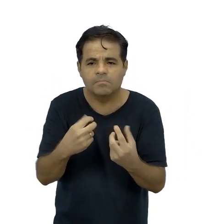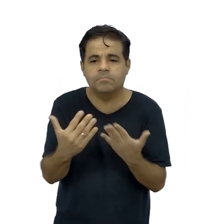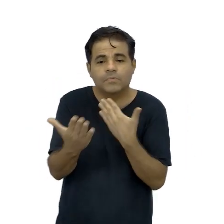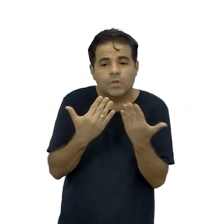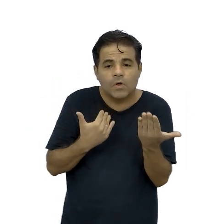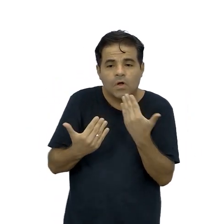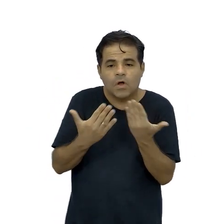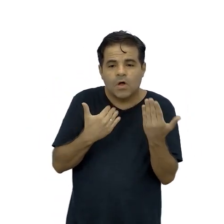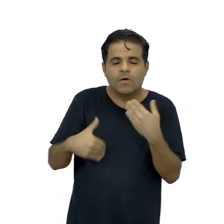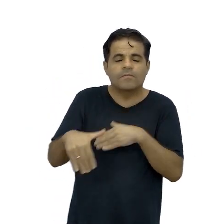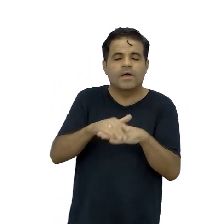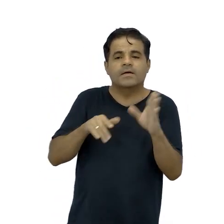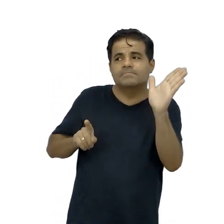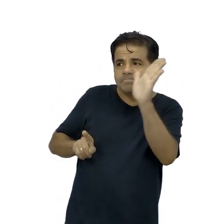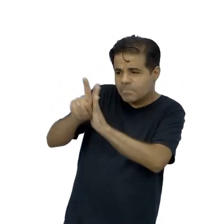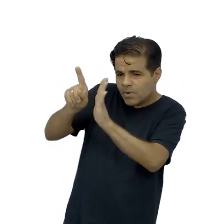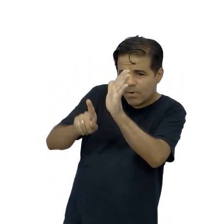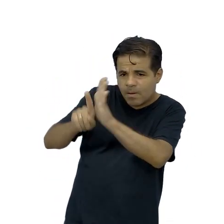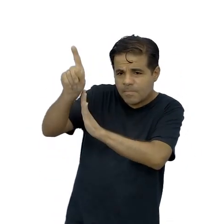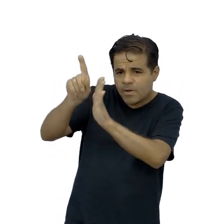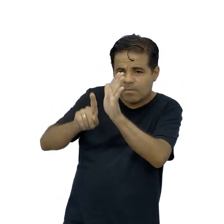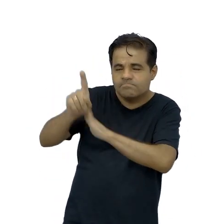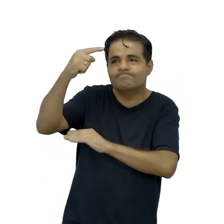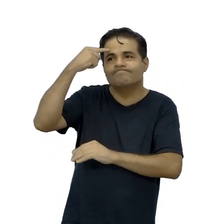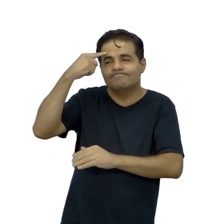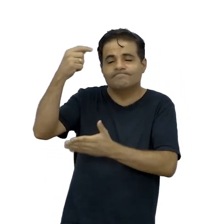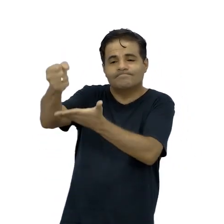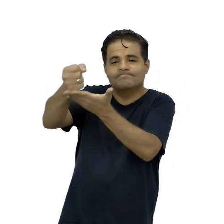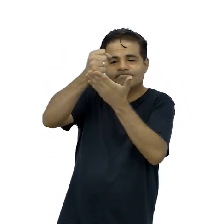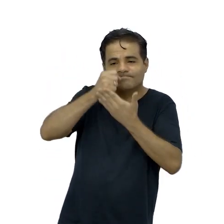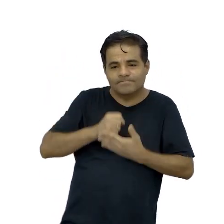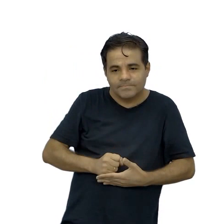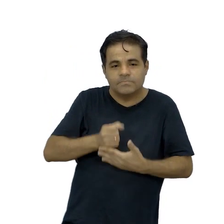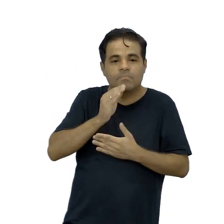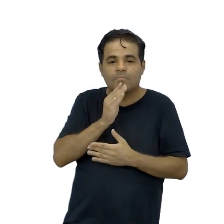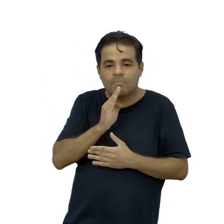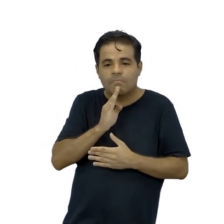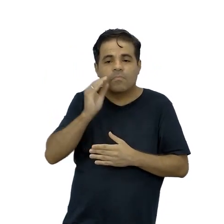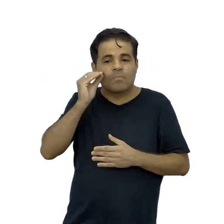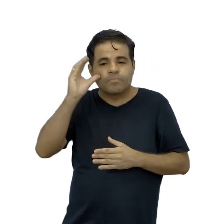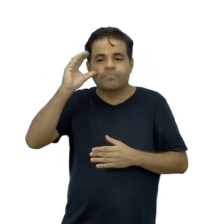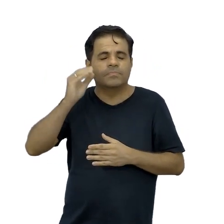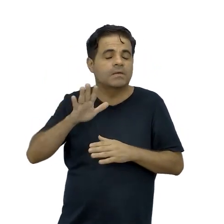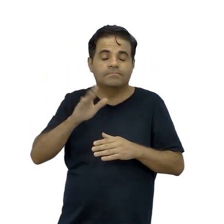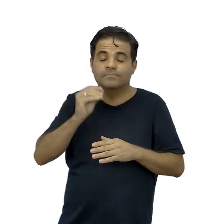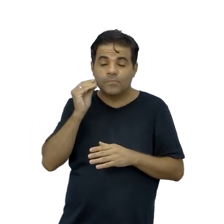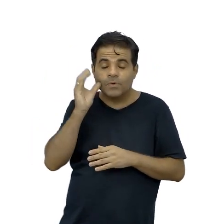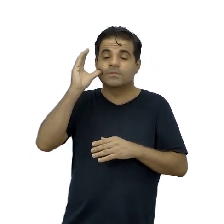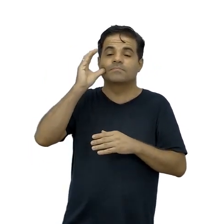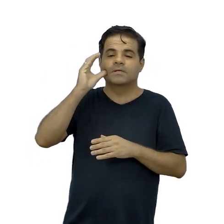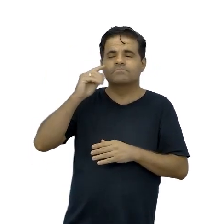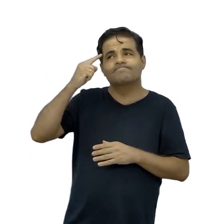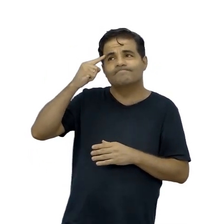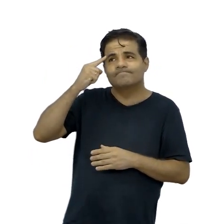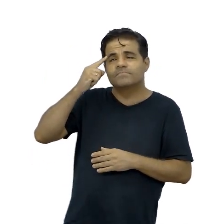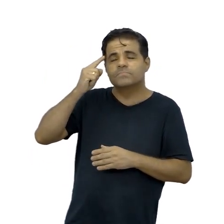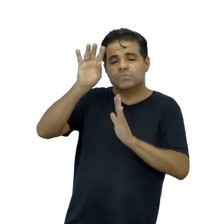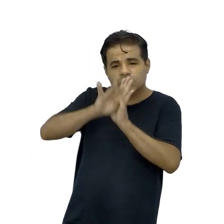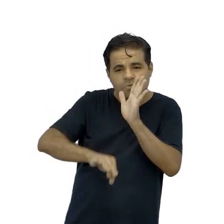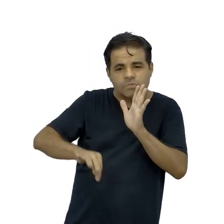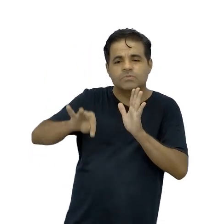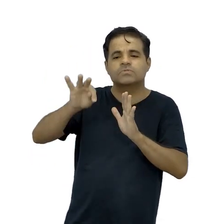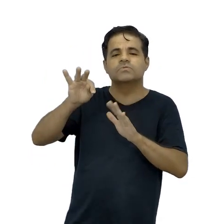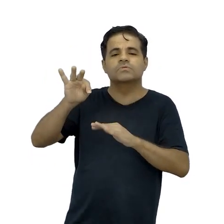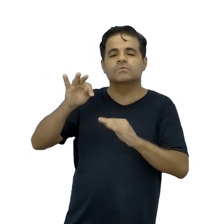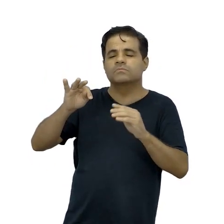de questionamentos, buscando trazer do aluno alguns conhecimentos prévios, né, acerca da composição textual, da